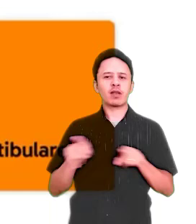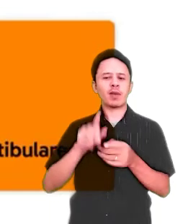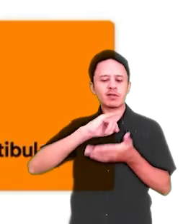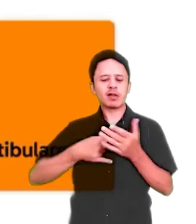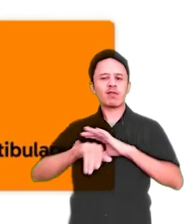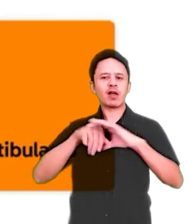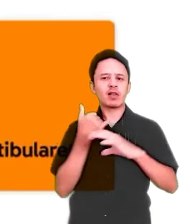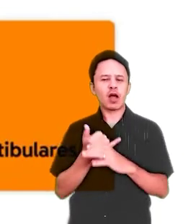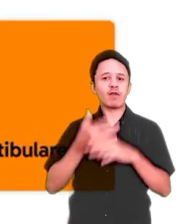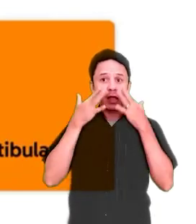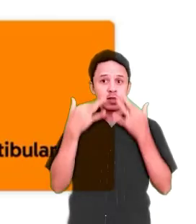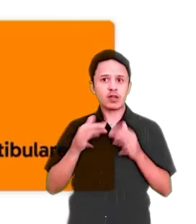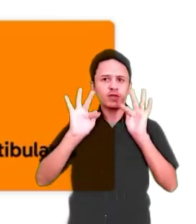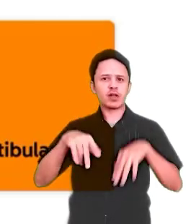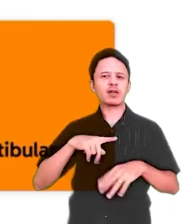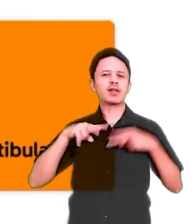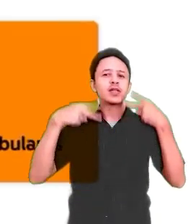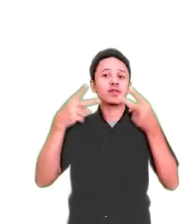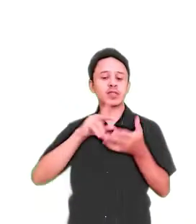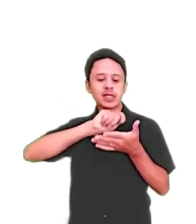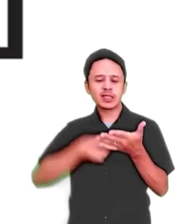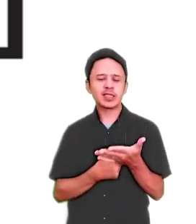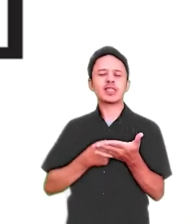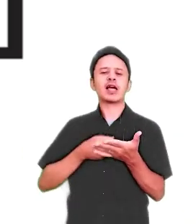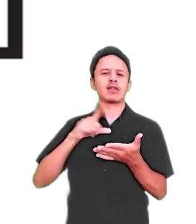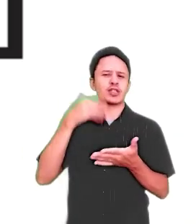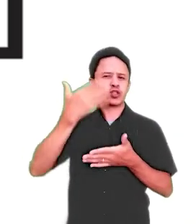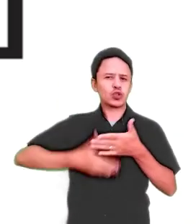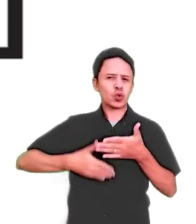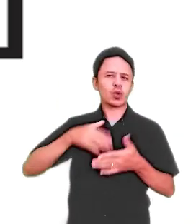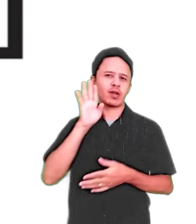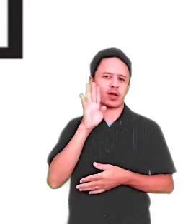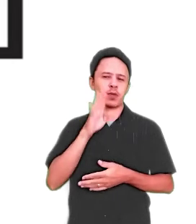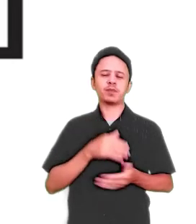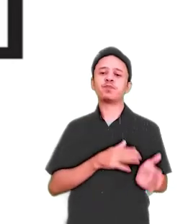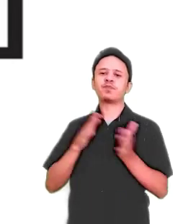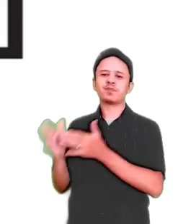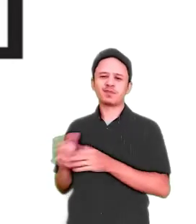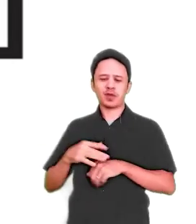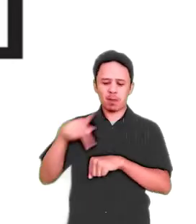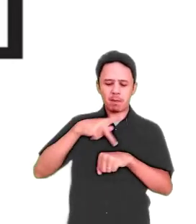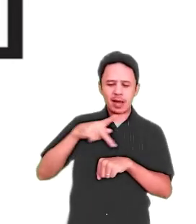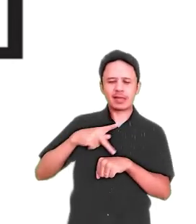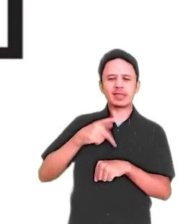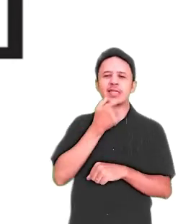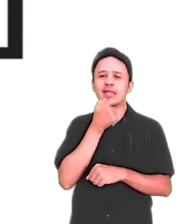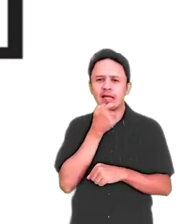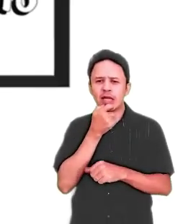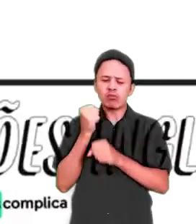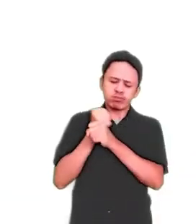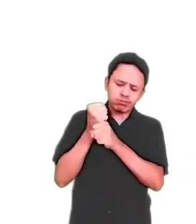canal e fica atento porque no final vai rolar um link para você assinar o Descomplica com aquele desconto esperto. Então, vamos lá? A Inglaterra passou muito